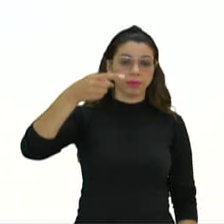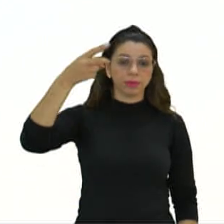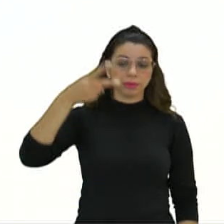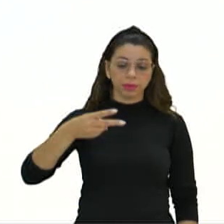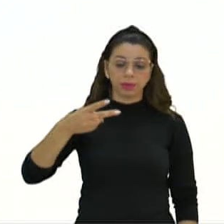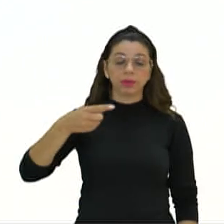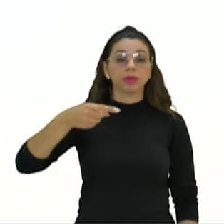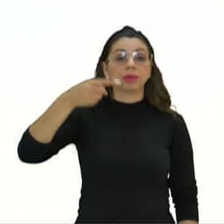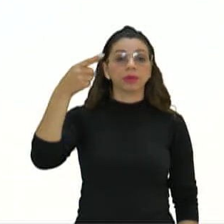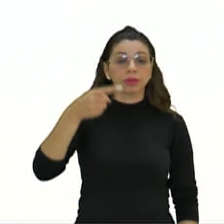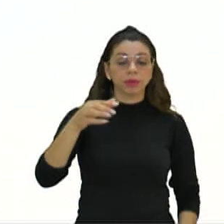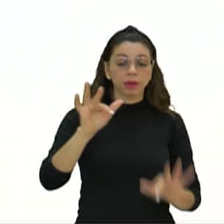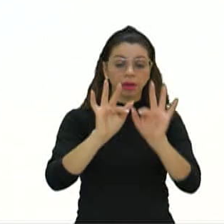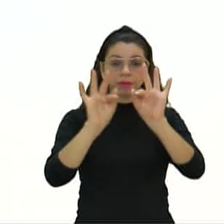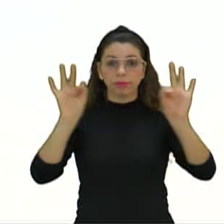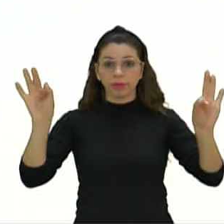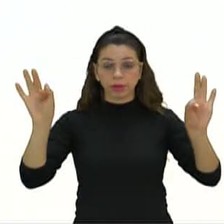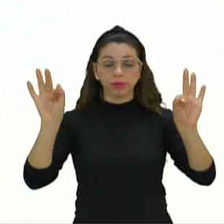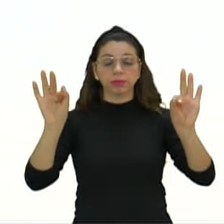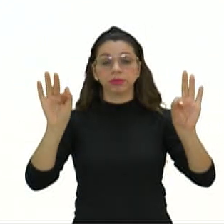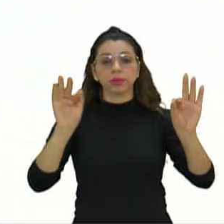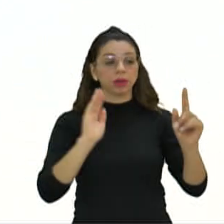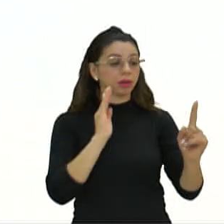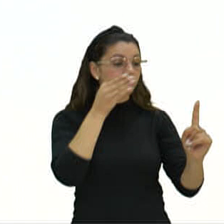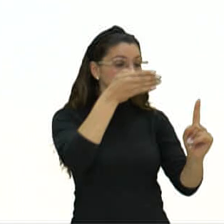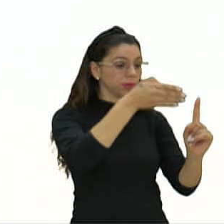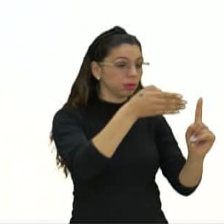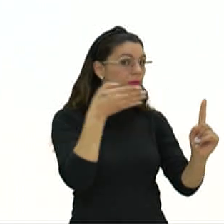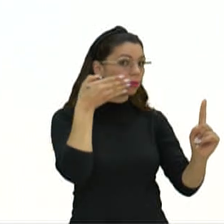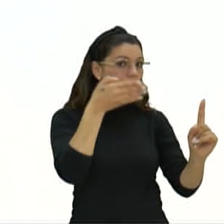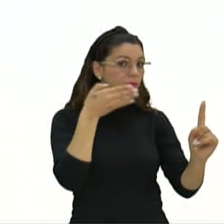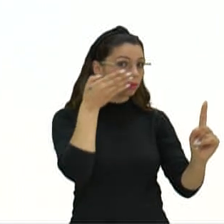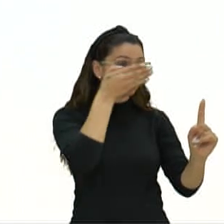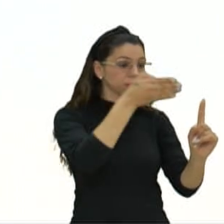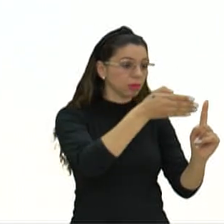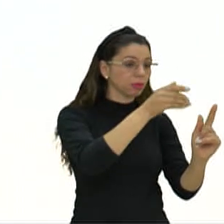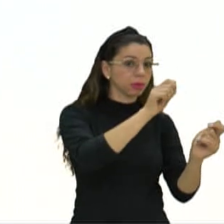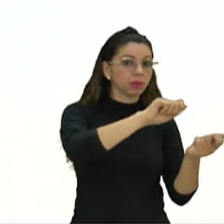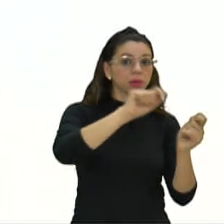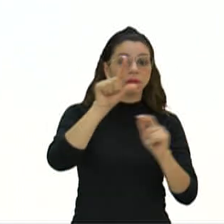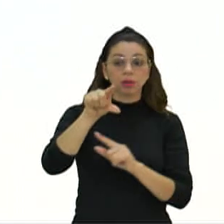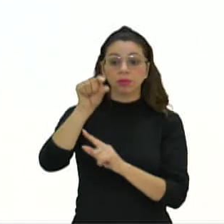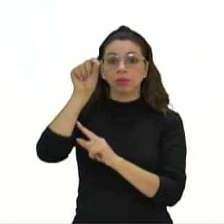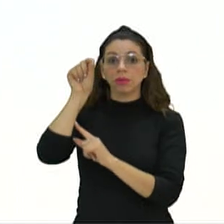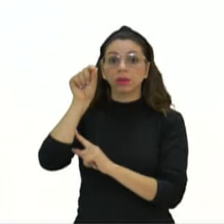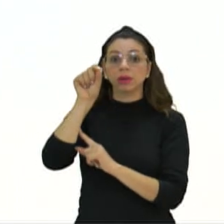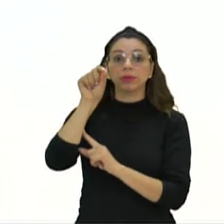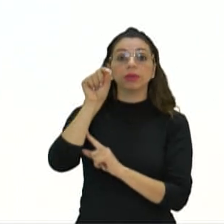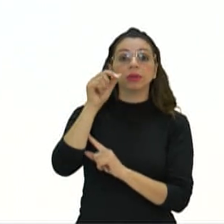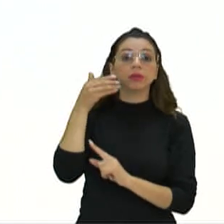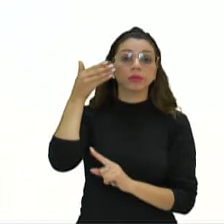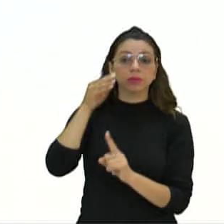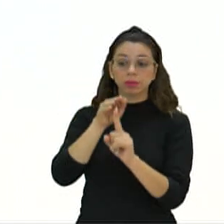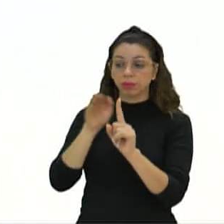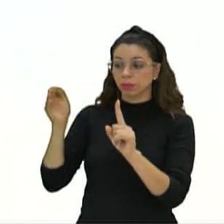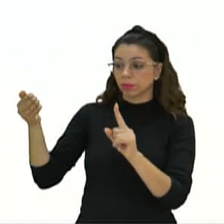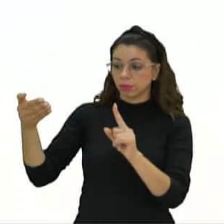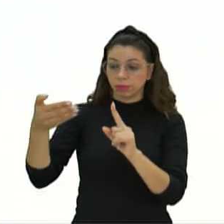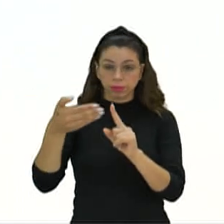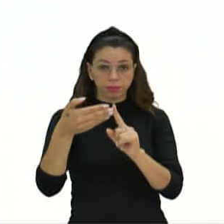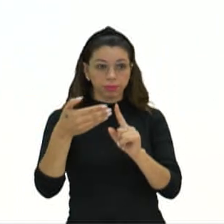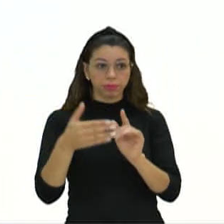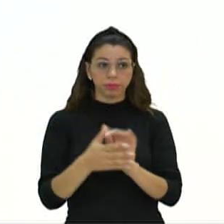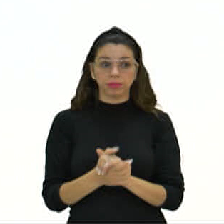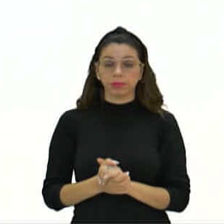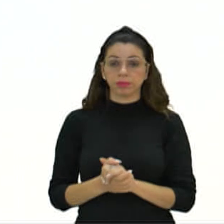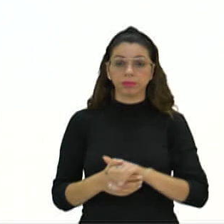número 1 e número 2, as frases estão no discurso direto. É para você marcar a opção do discurso indireto. São elas. David